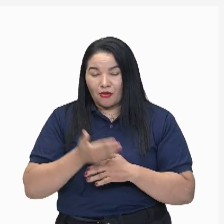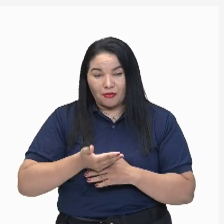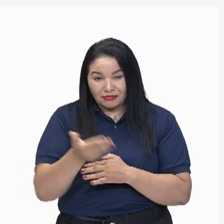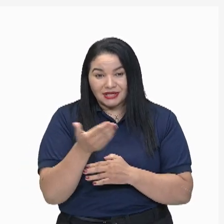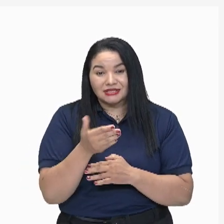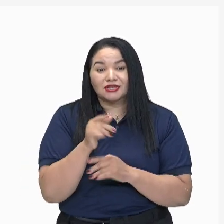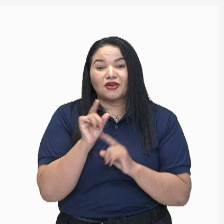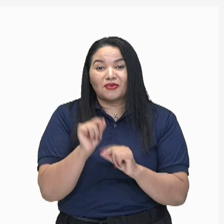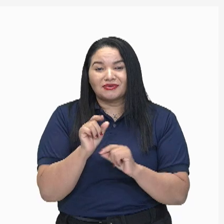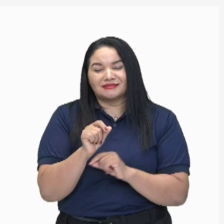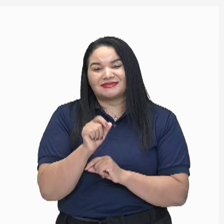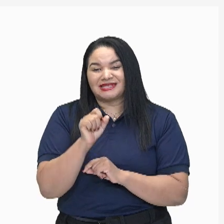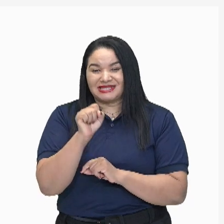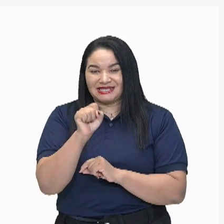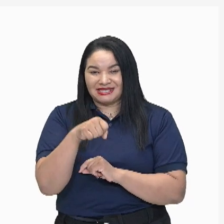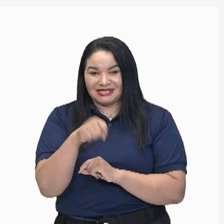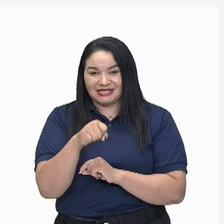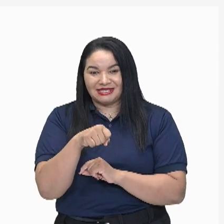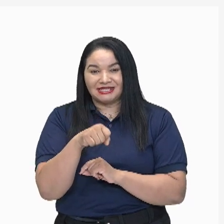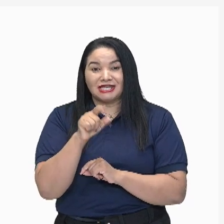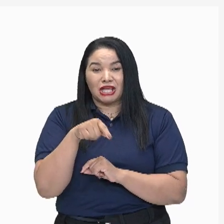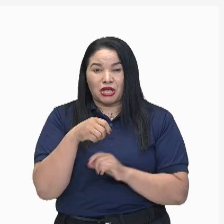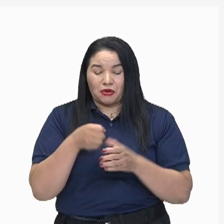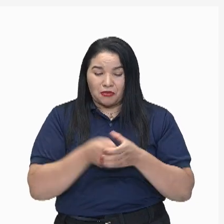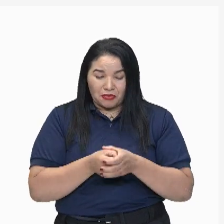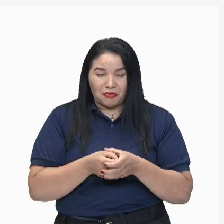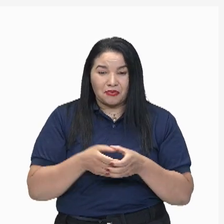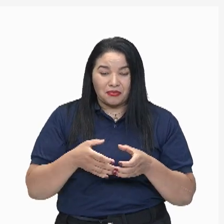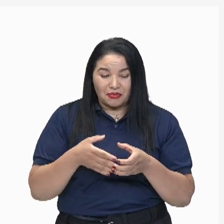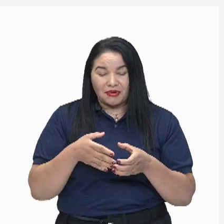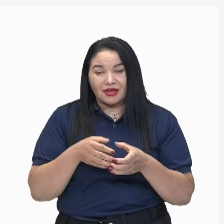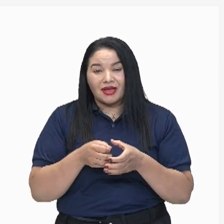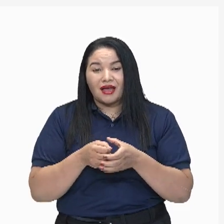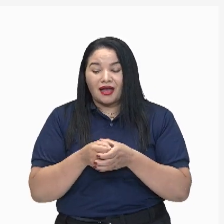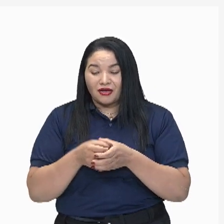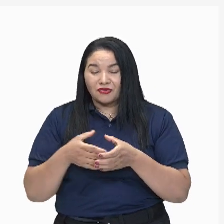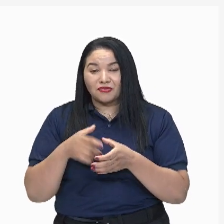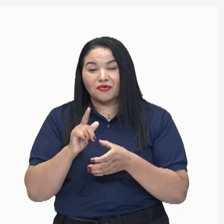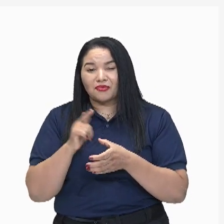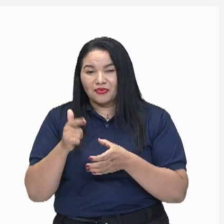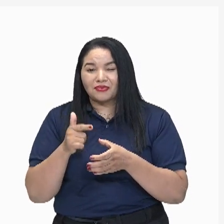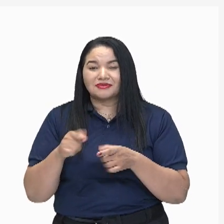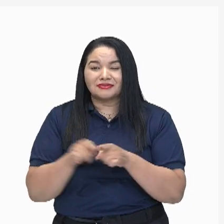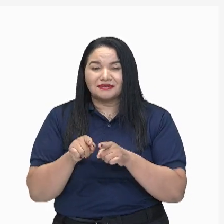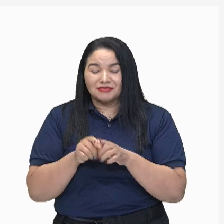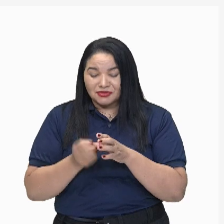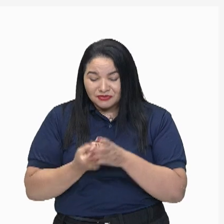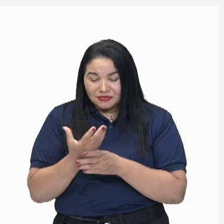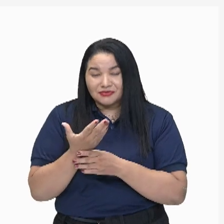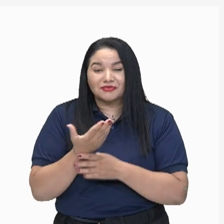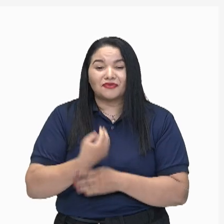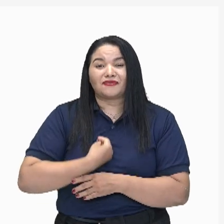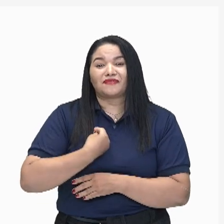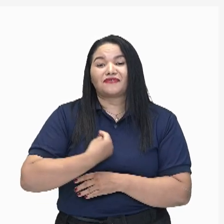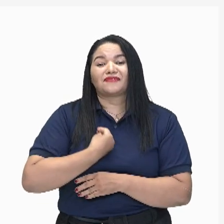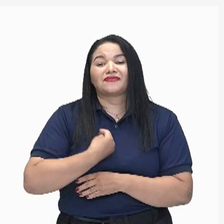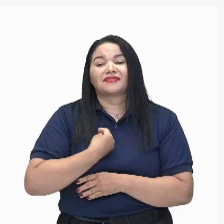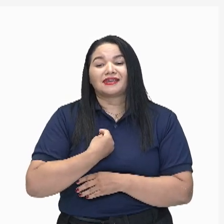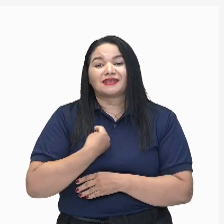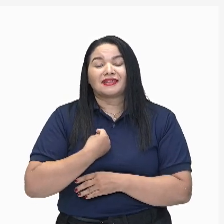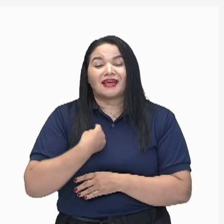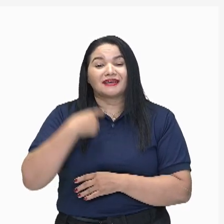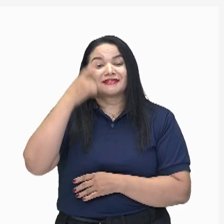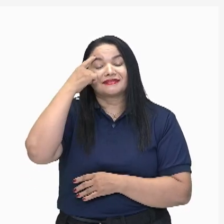um sim. Uma molécula disse sim a outra molécula e nasceu a vida. Falando dessa ideia